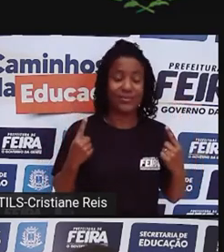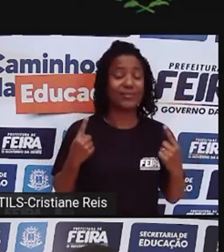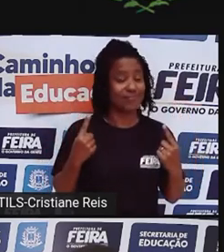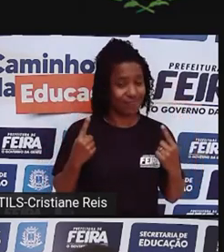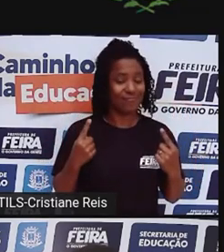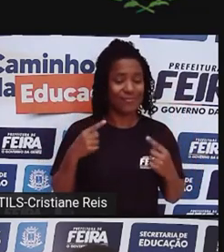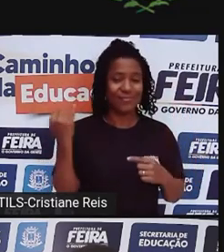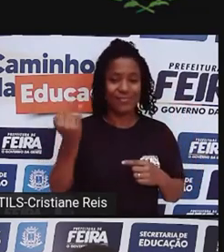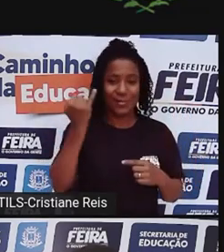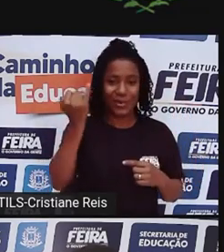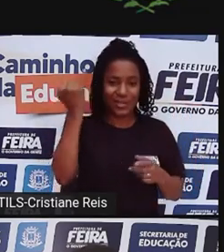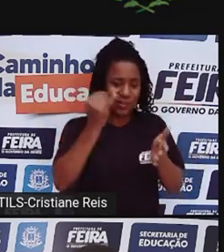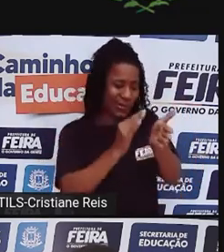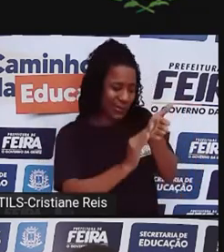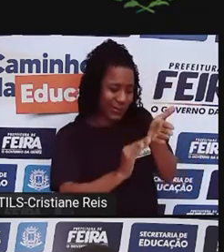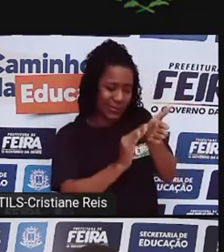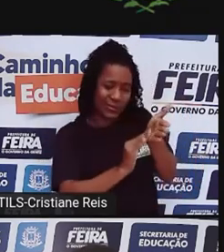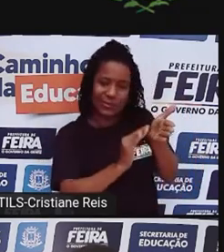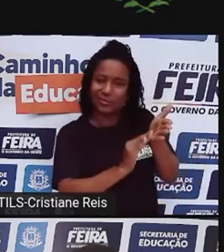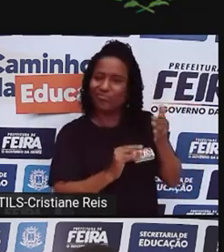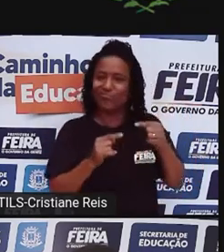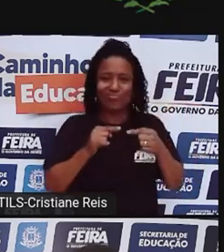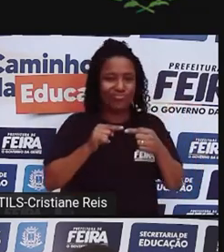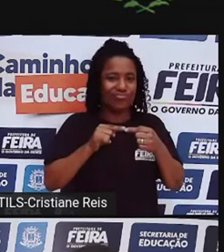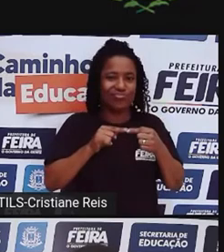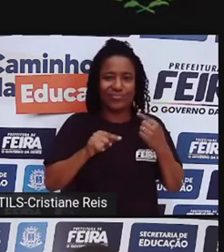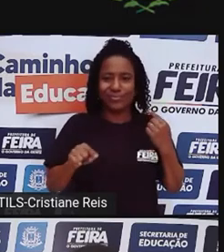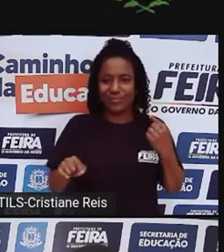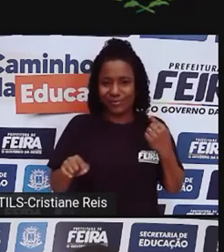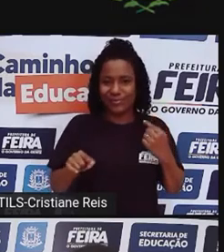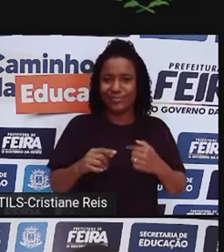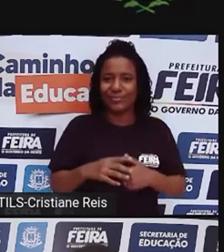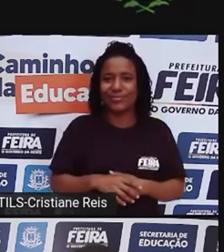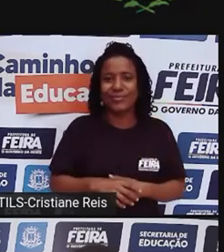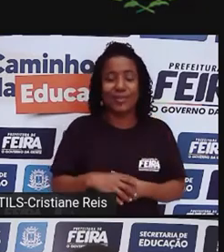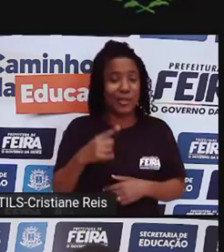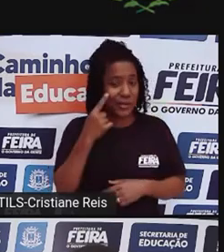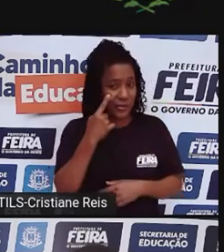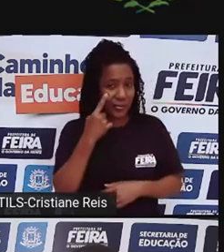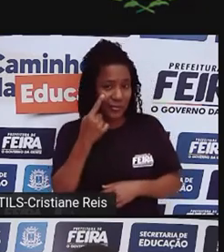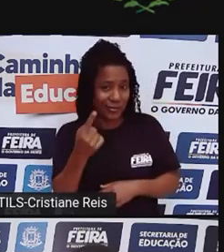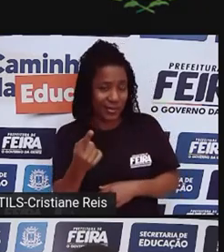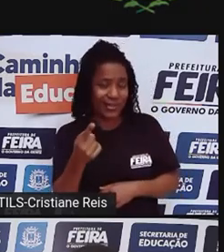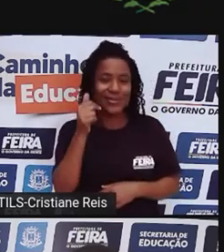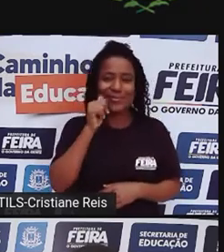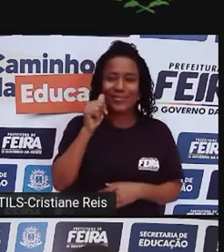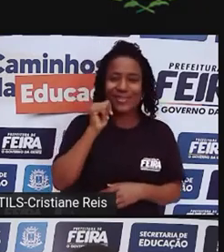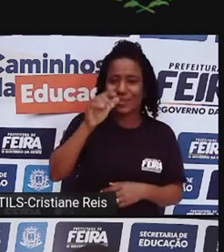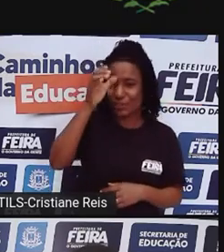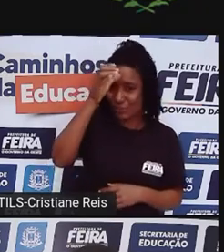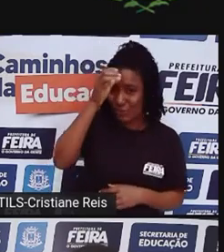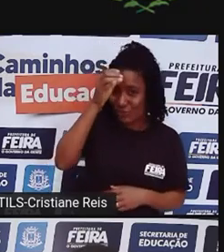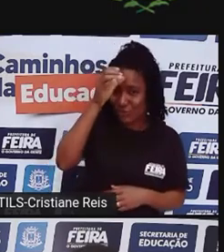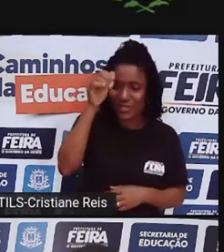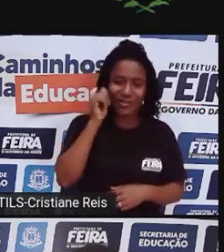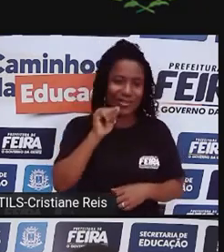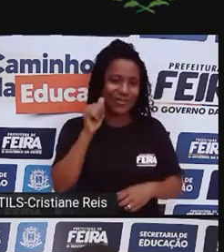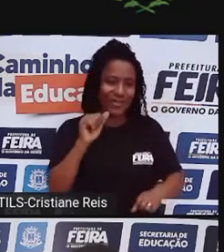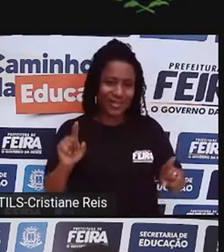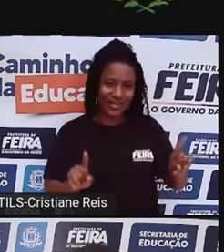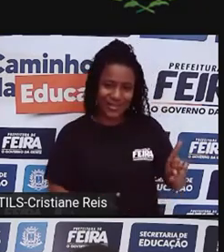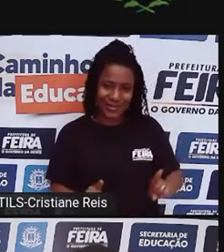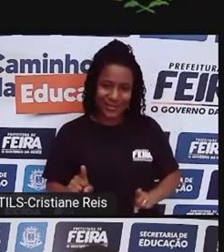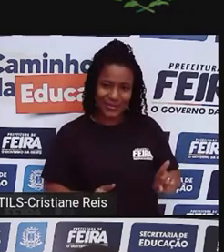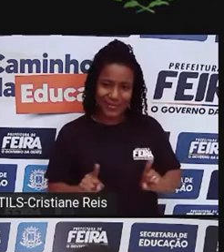que às vezes é muito doloroso para quem passa. E eu vi isso sendo pelas minhas tias, eu vi isso pelas minhas primas, eu vi